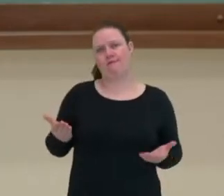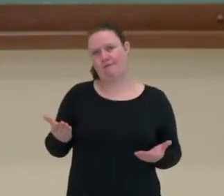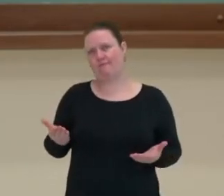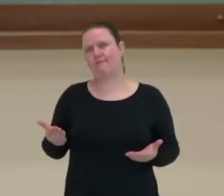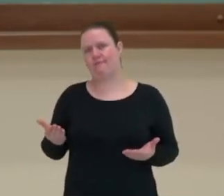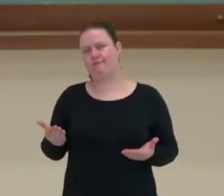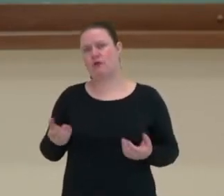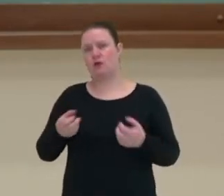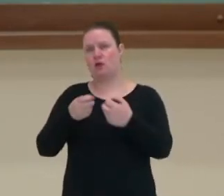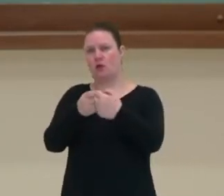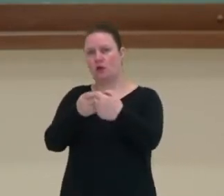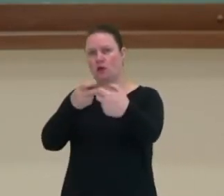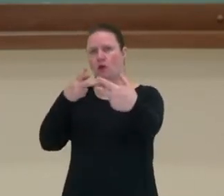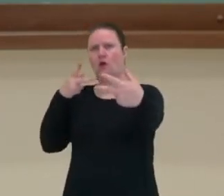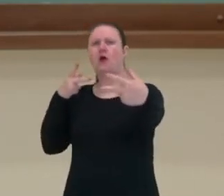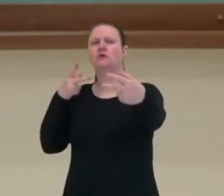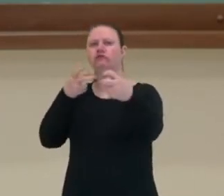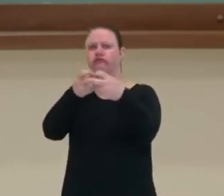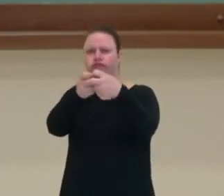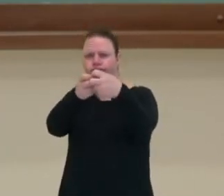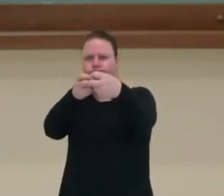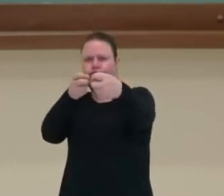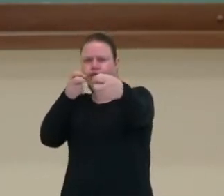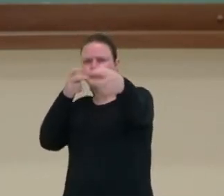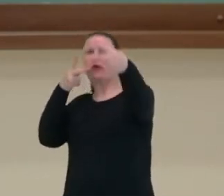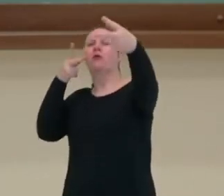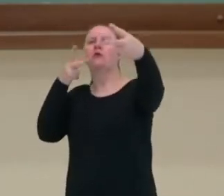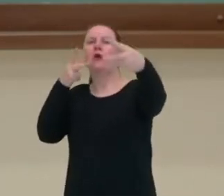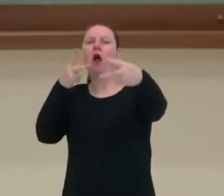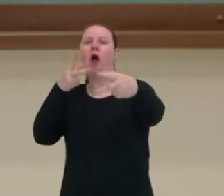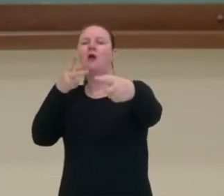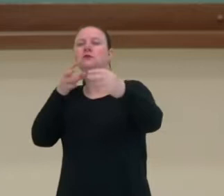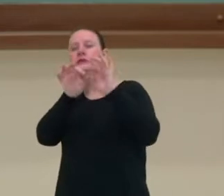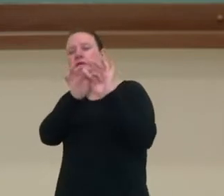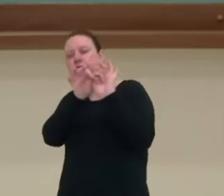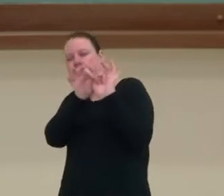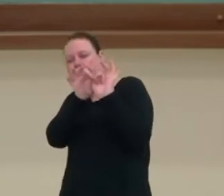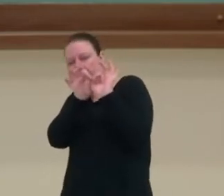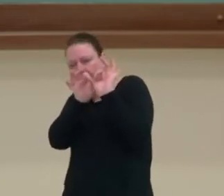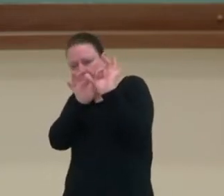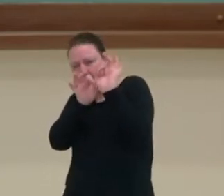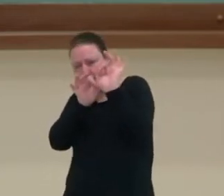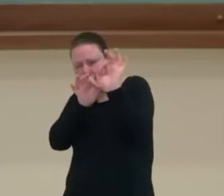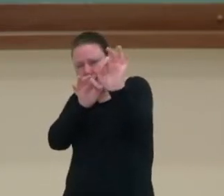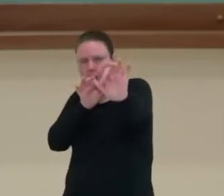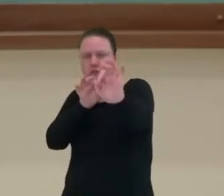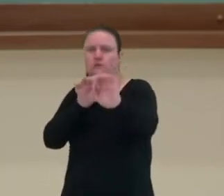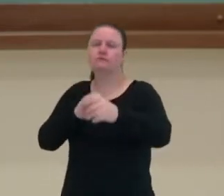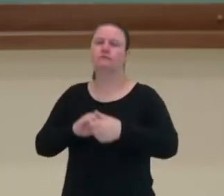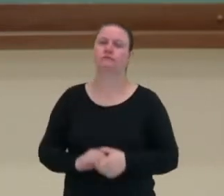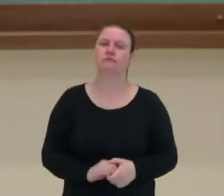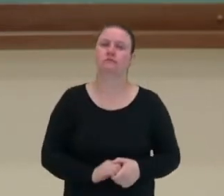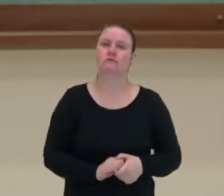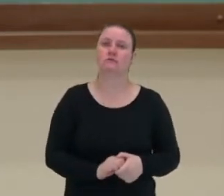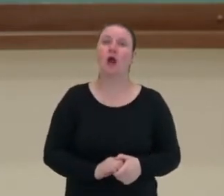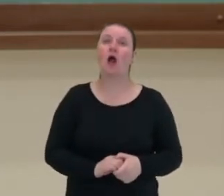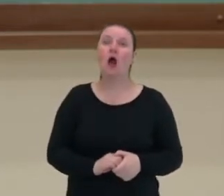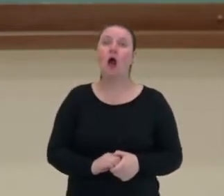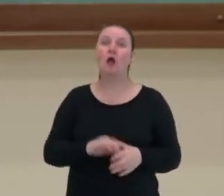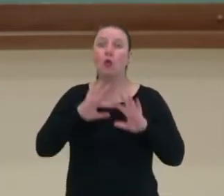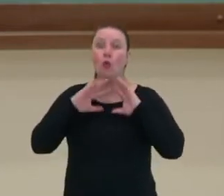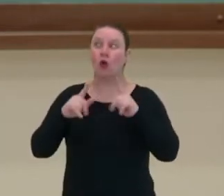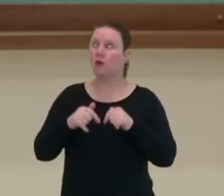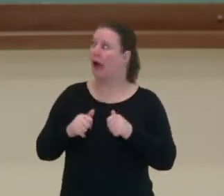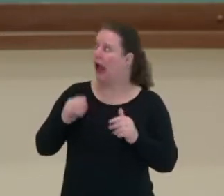o arco e flecha permitiu que ele acertasse a presa a uma distância muito maior. Então, a presa não conseguia fugir,